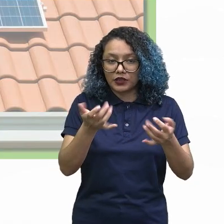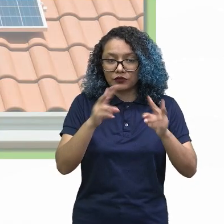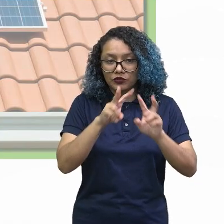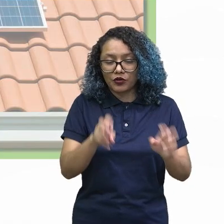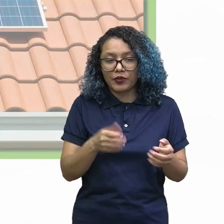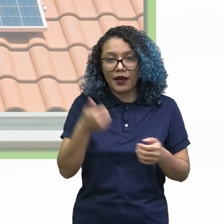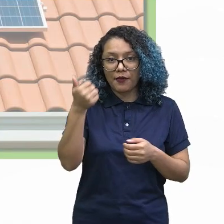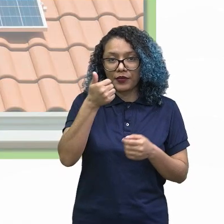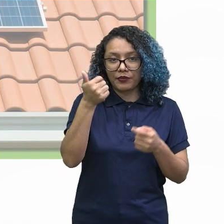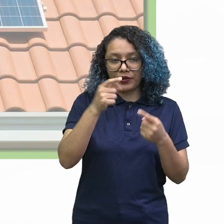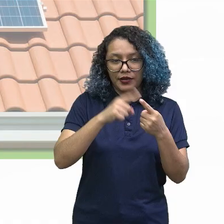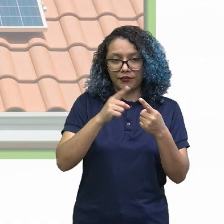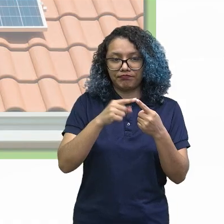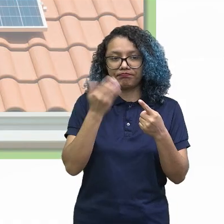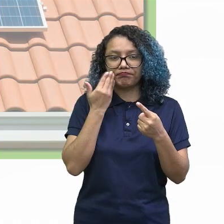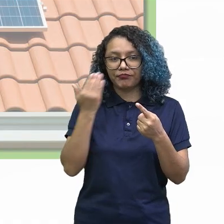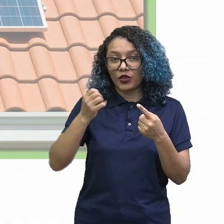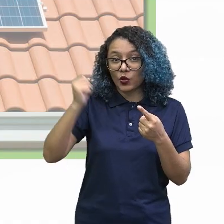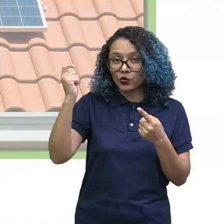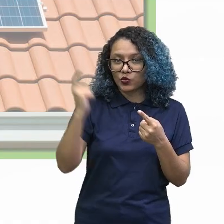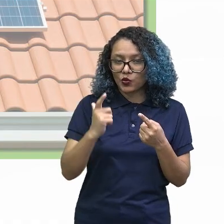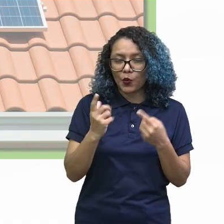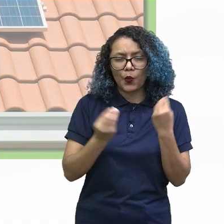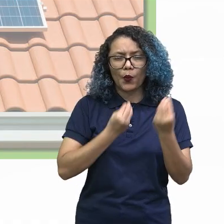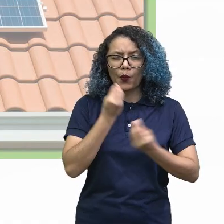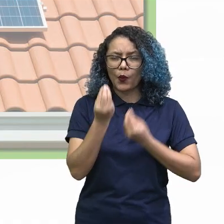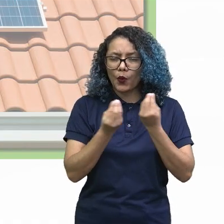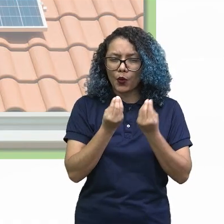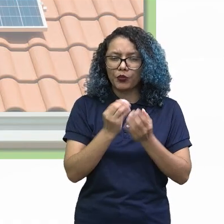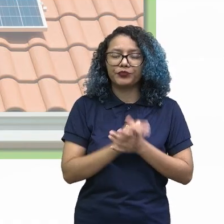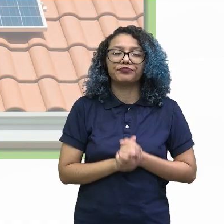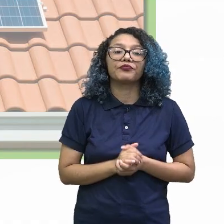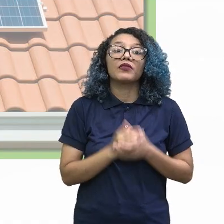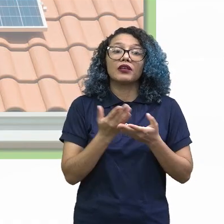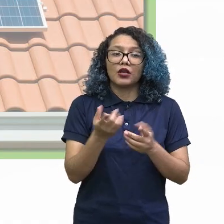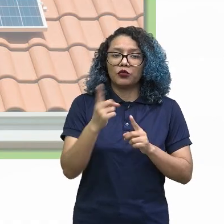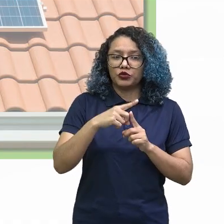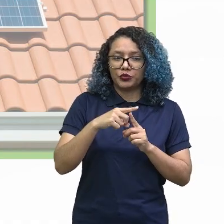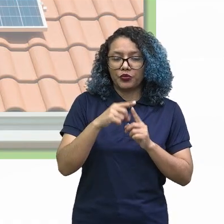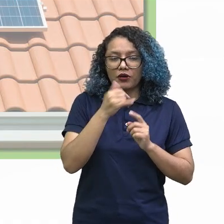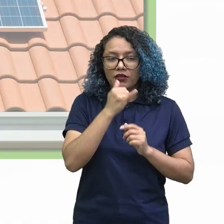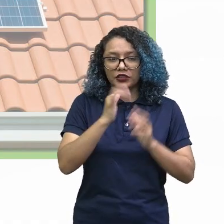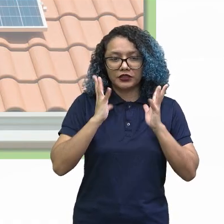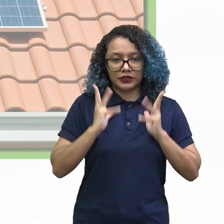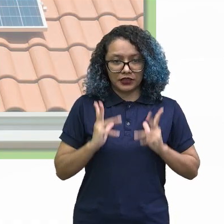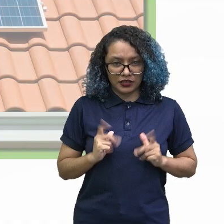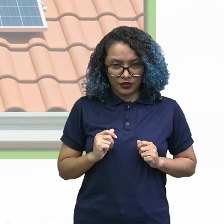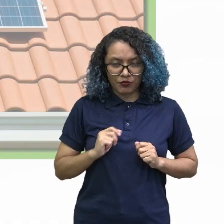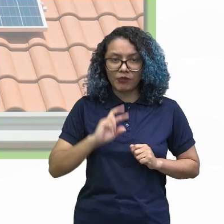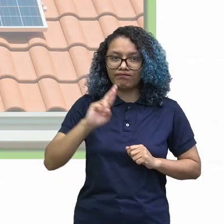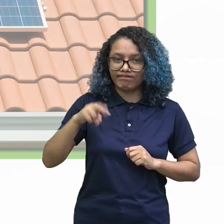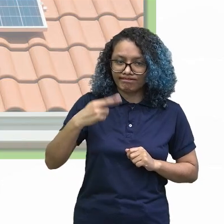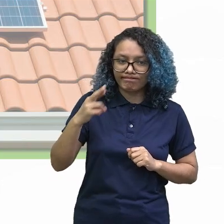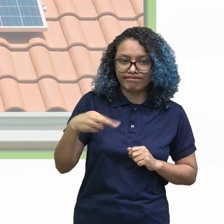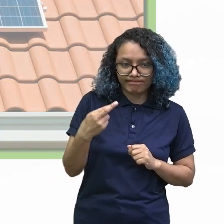caso da energia solar. É uma matriz energética limpa,